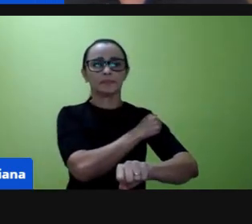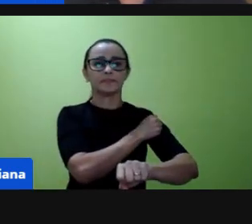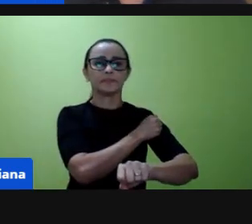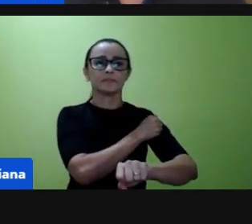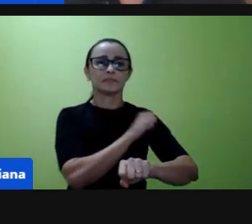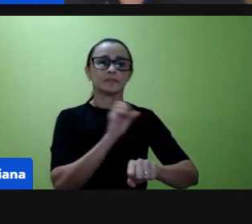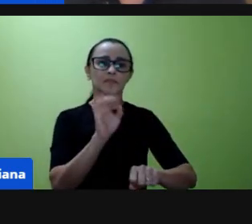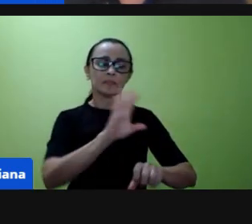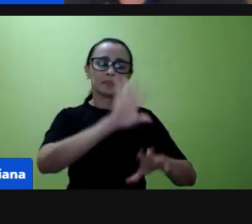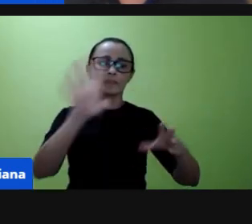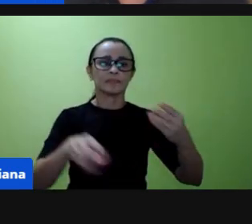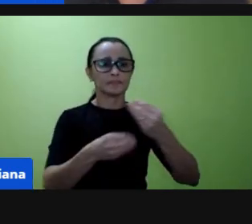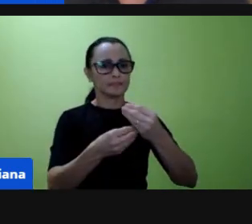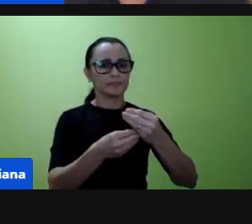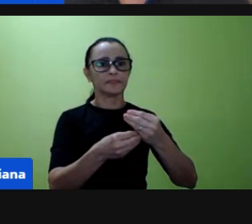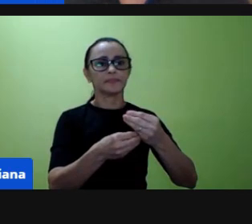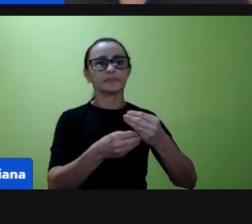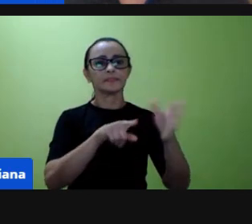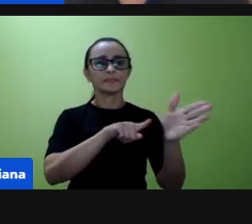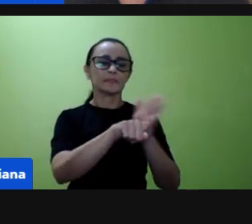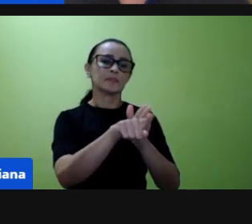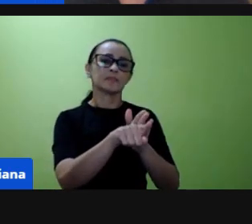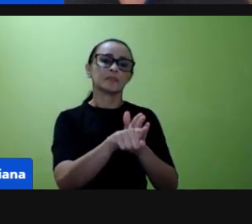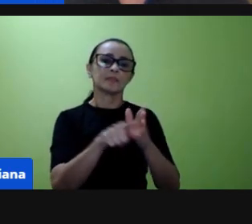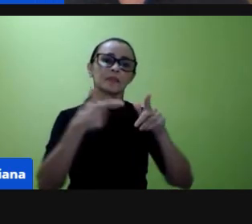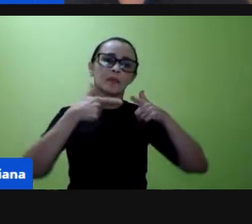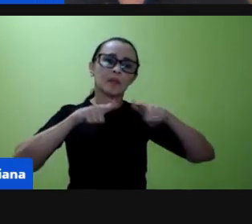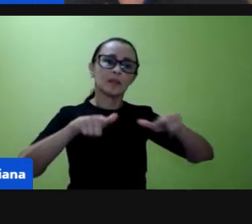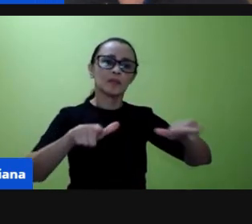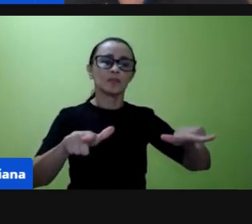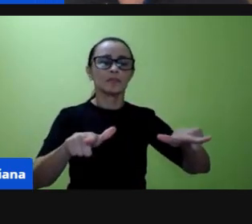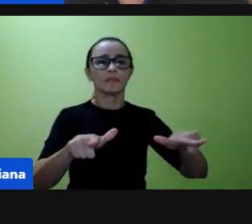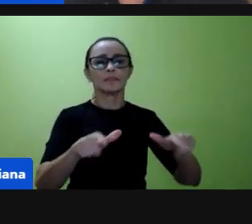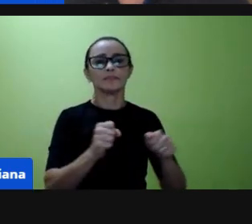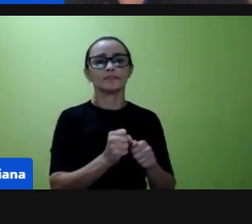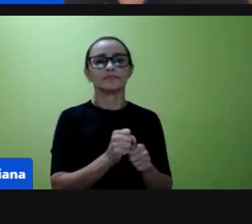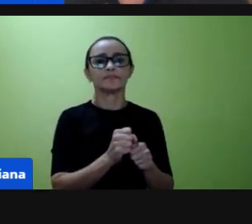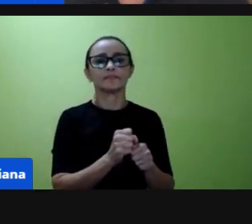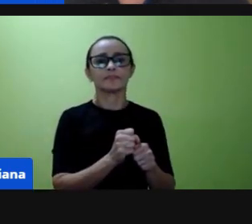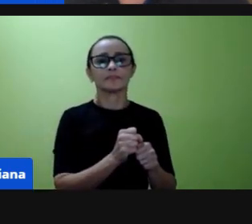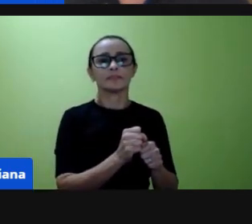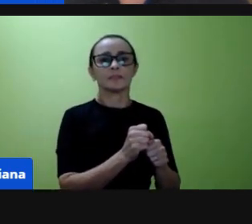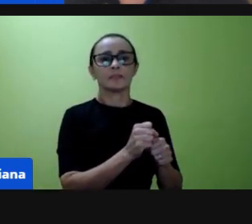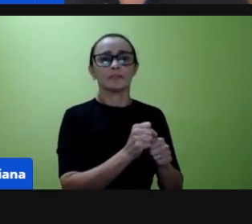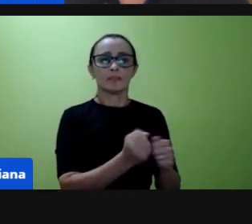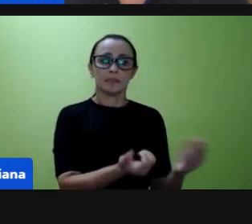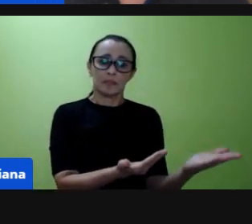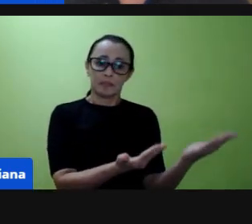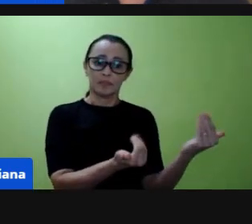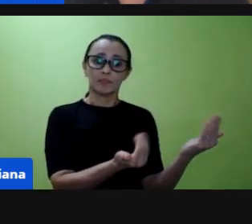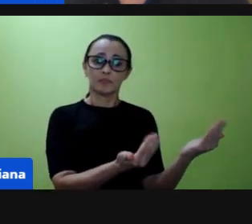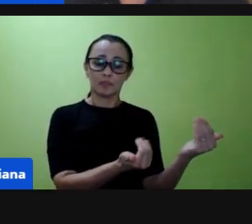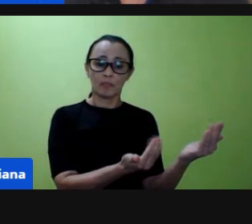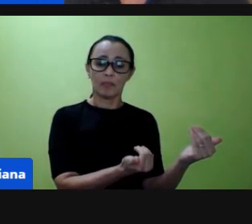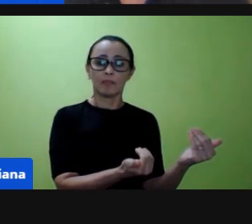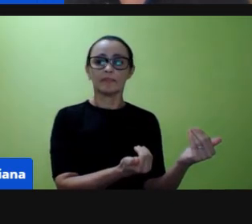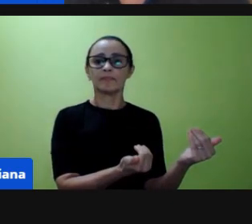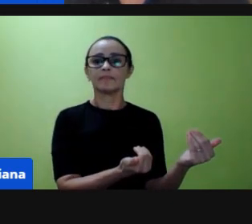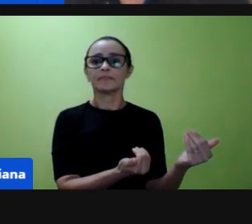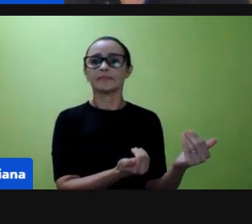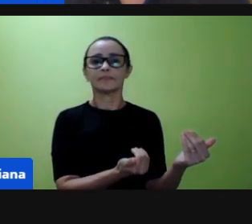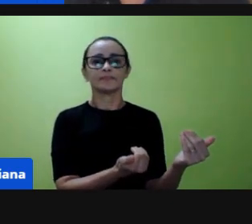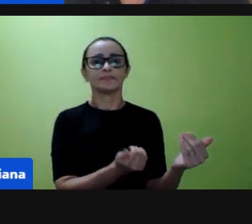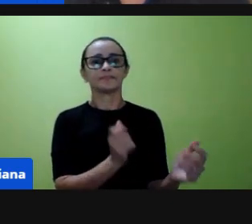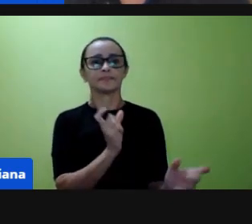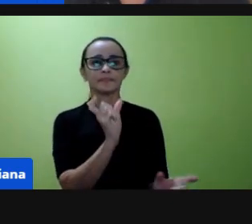a questão da linguagem, estar atento à linguagem desses jovens, né. Certa vez eu fiz